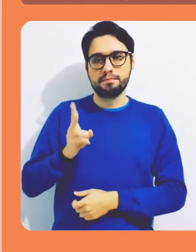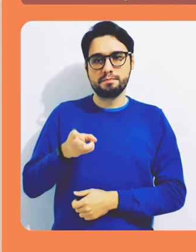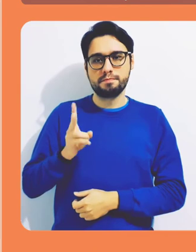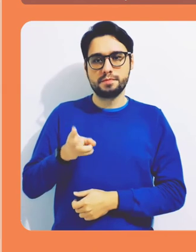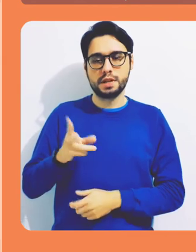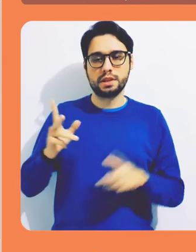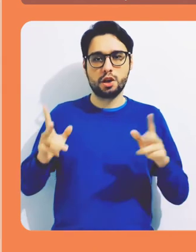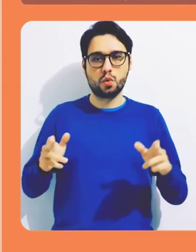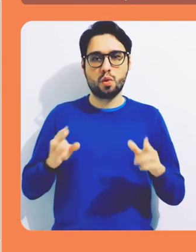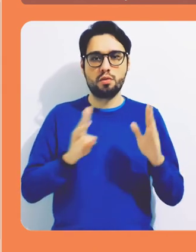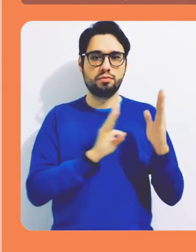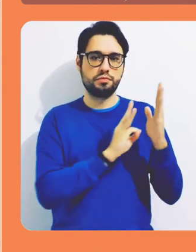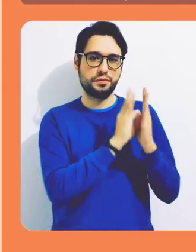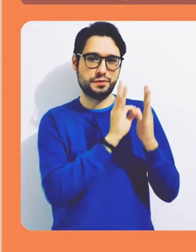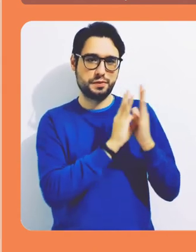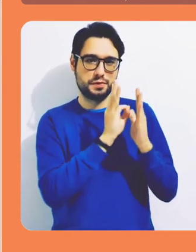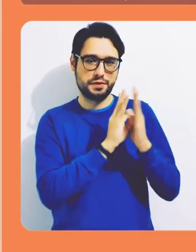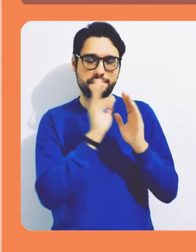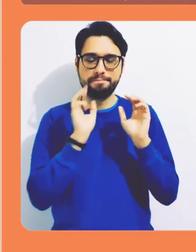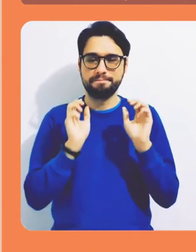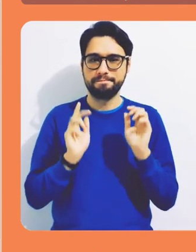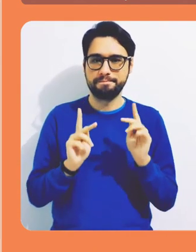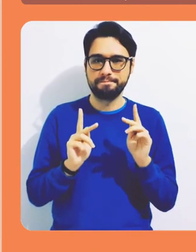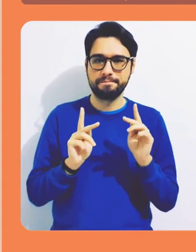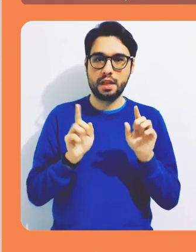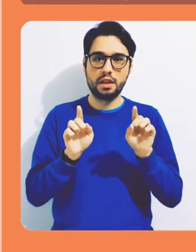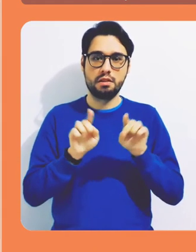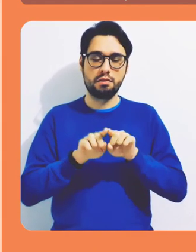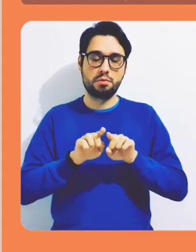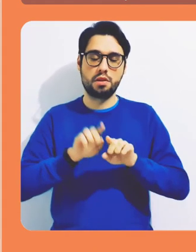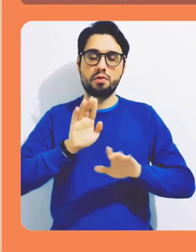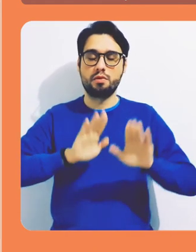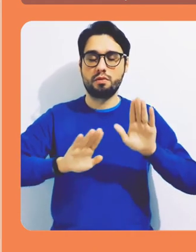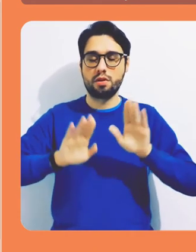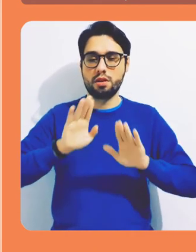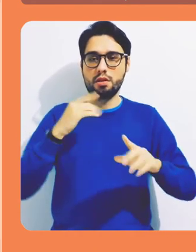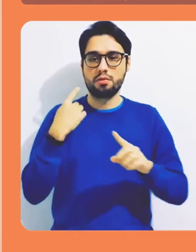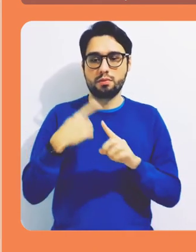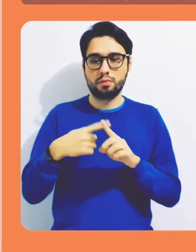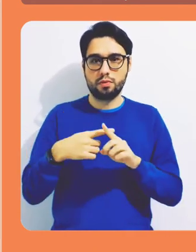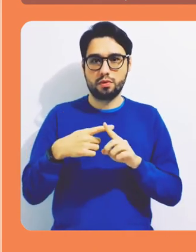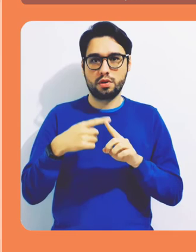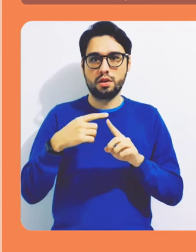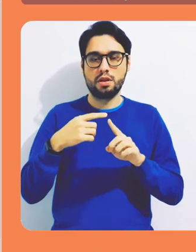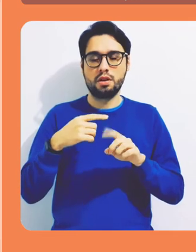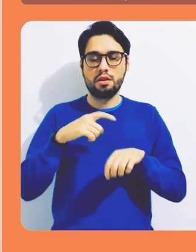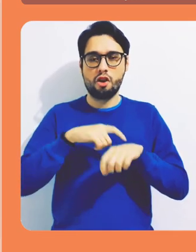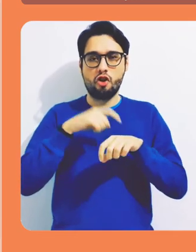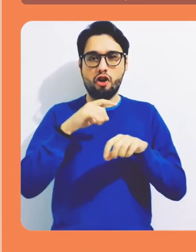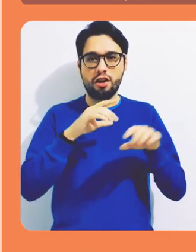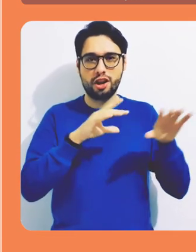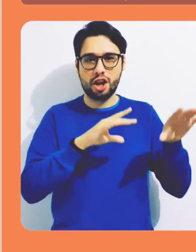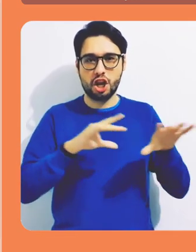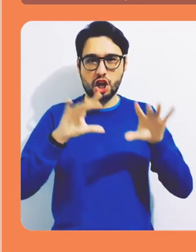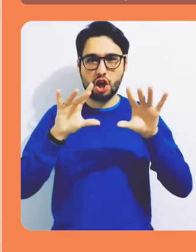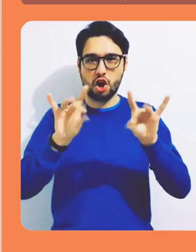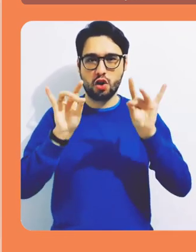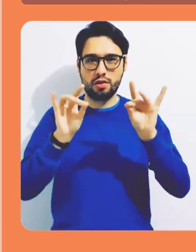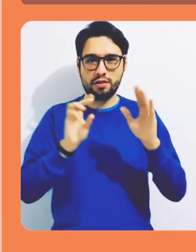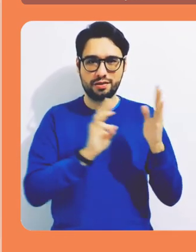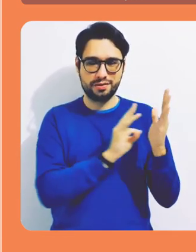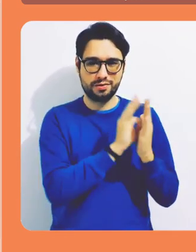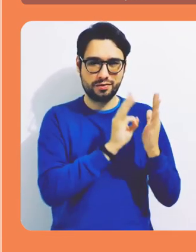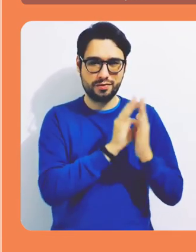manter a formatação do Word, tá certo? E temos que tomar cuidado porque quando a gente cola do Word, normalmente